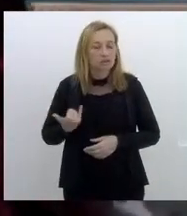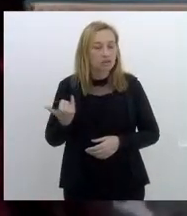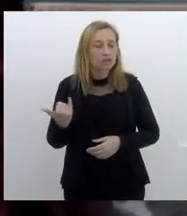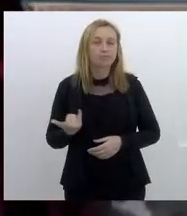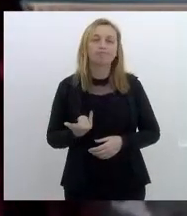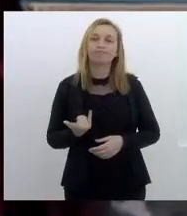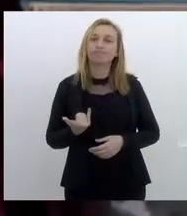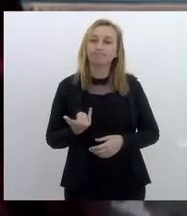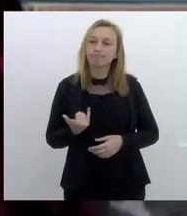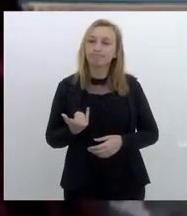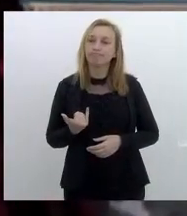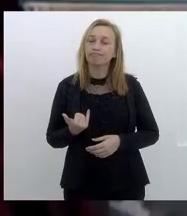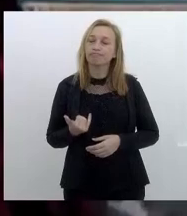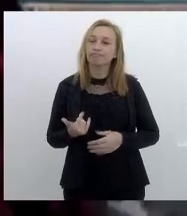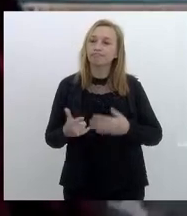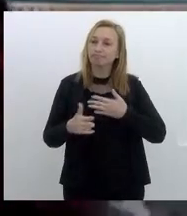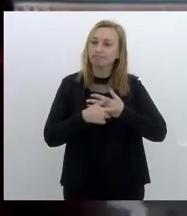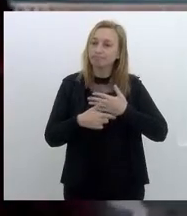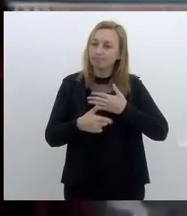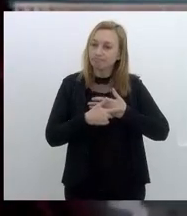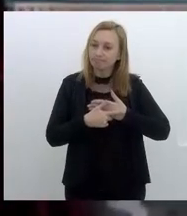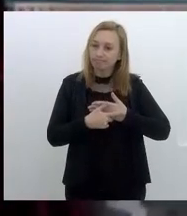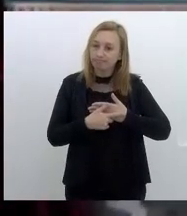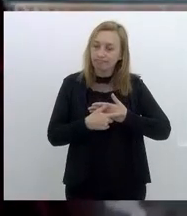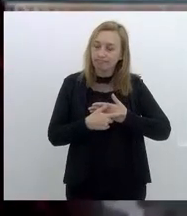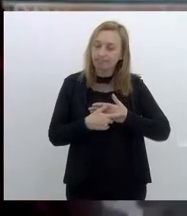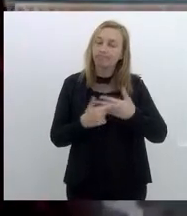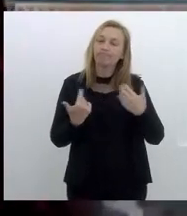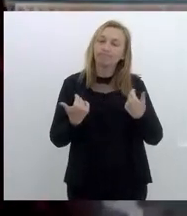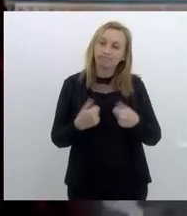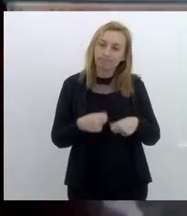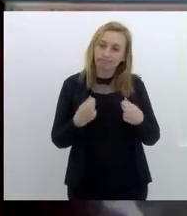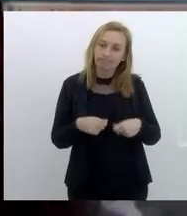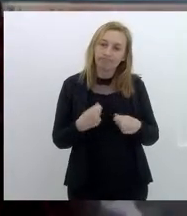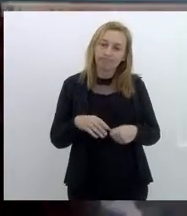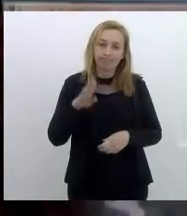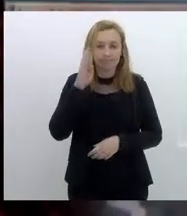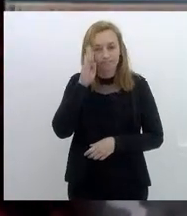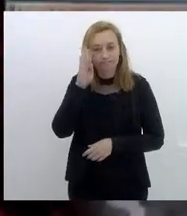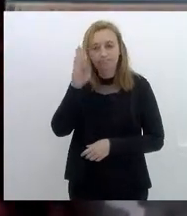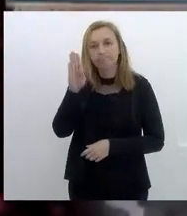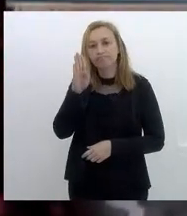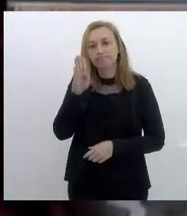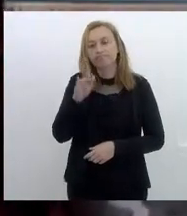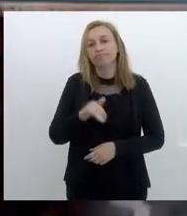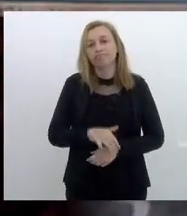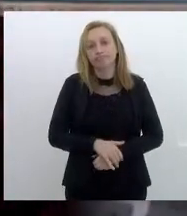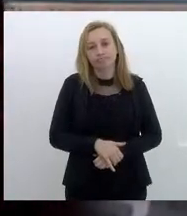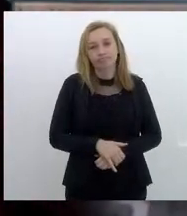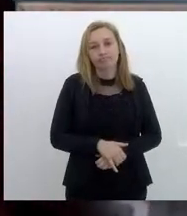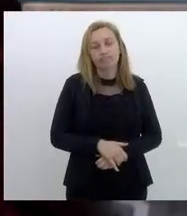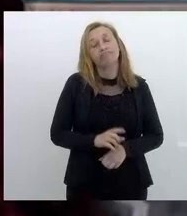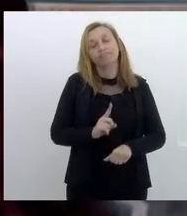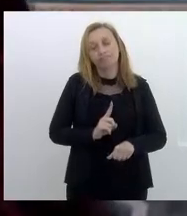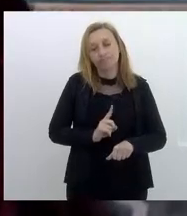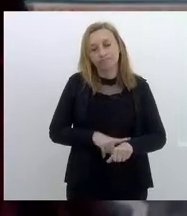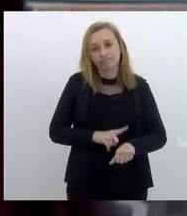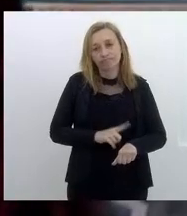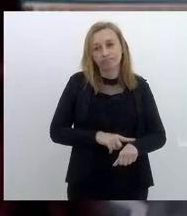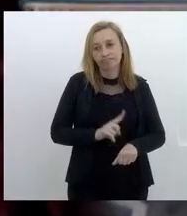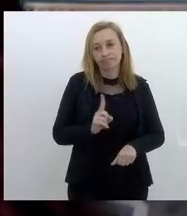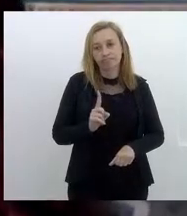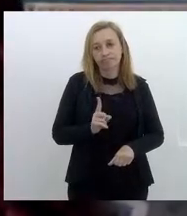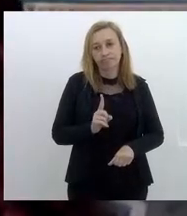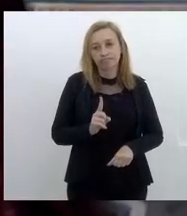sobre o papel EA necessidade fundamental nesse momento não